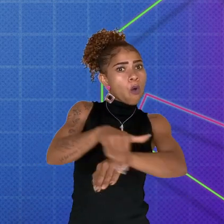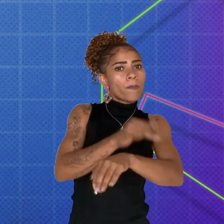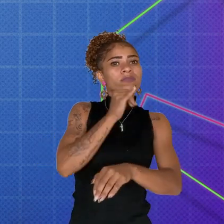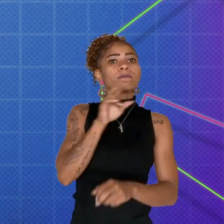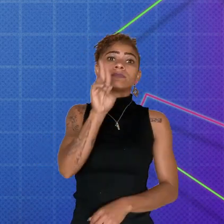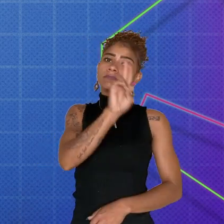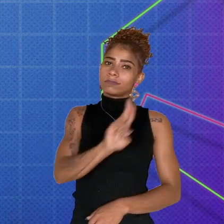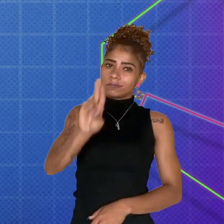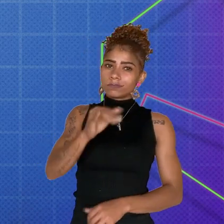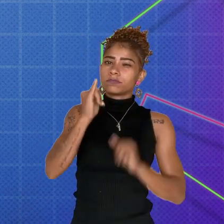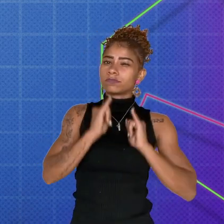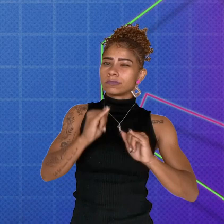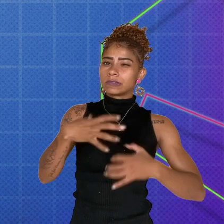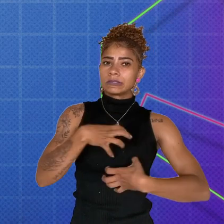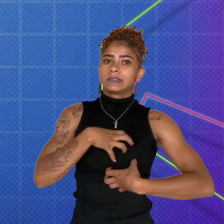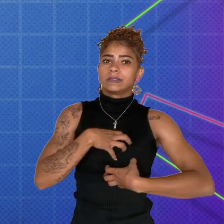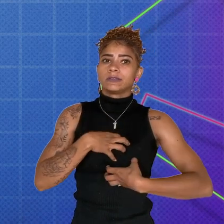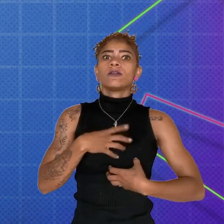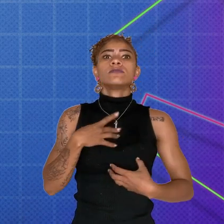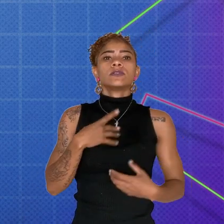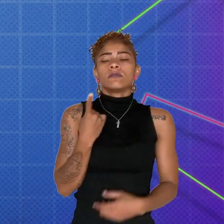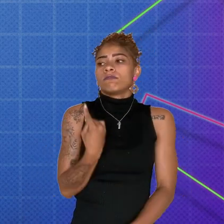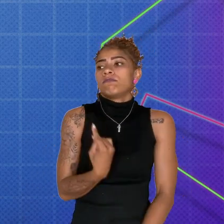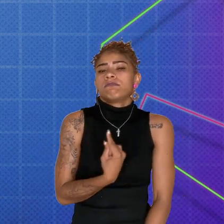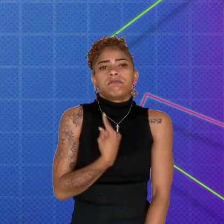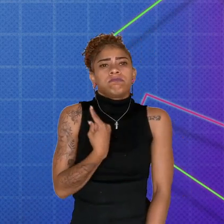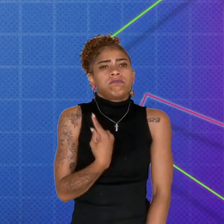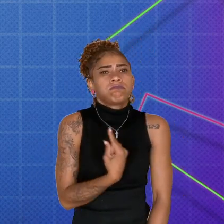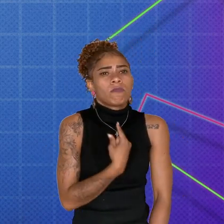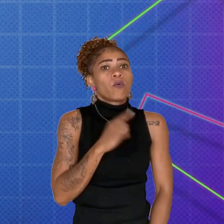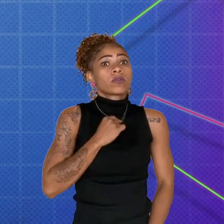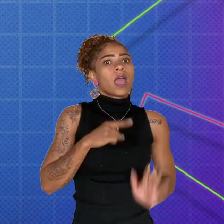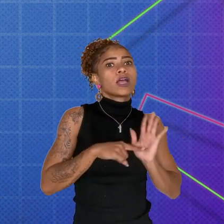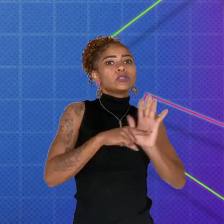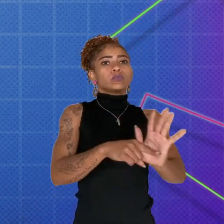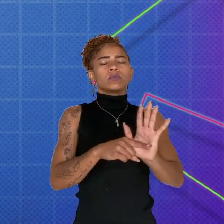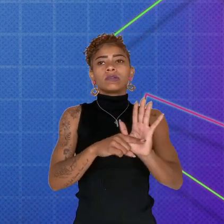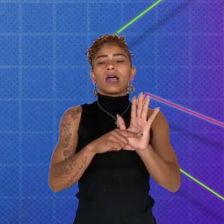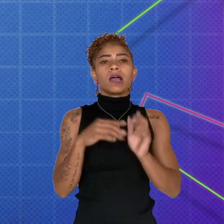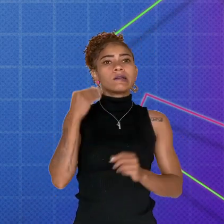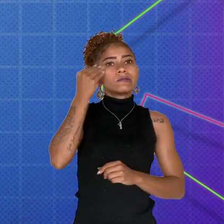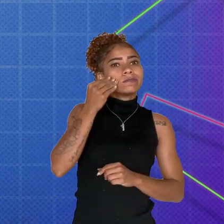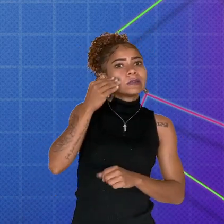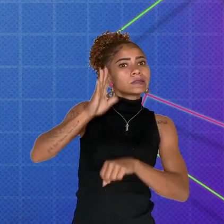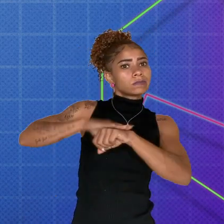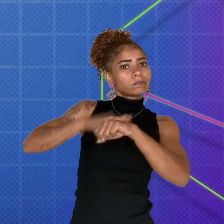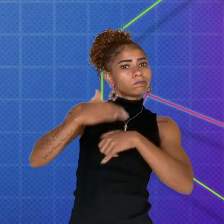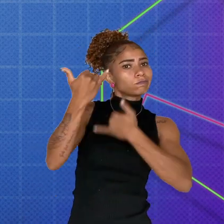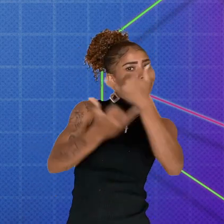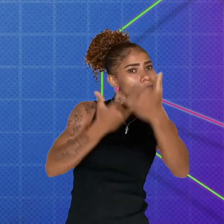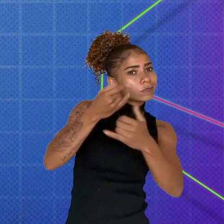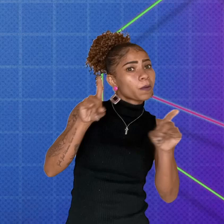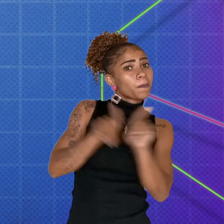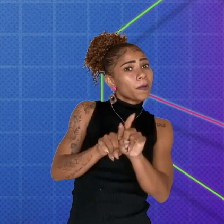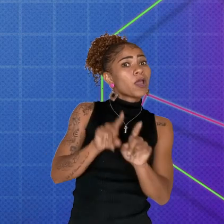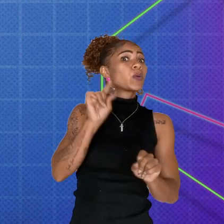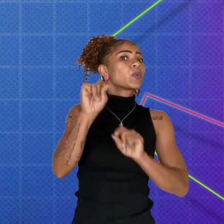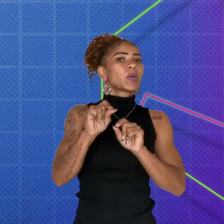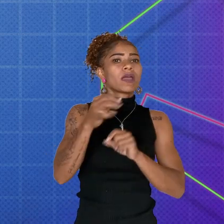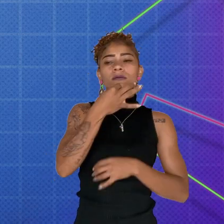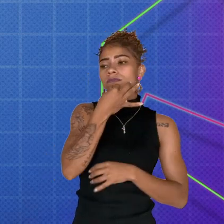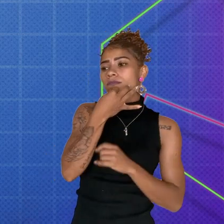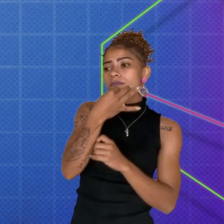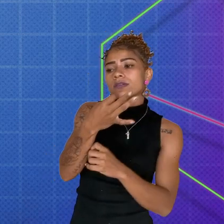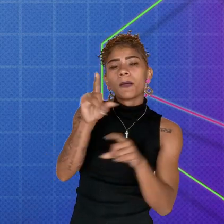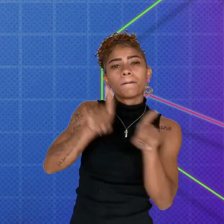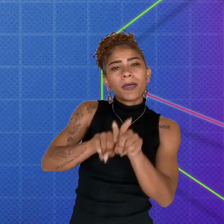vazio pode ser usado para transmitir uma sensação de solidão e vazio, o que ajuda a intensificar a experiência de jogo. Além disso, os